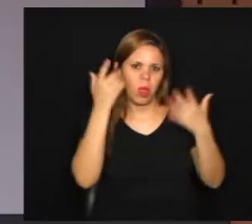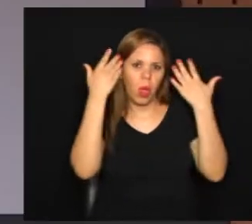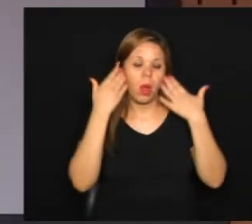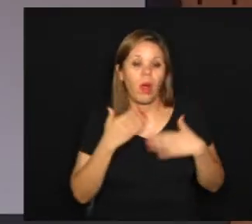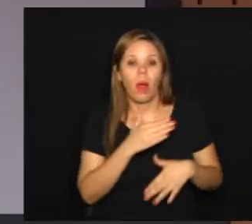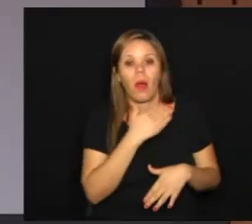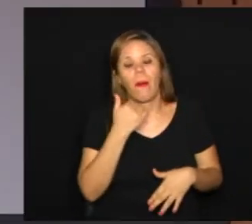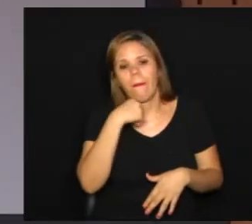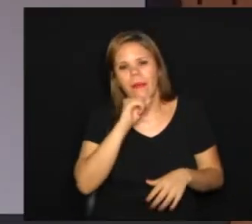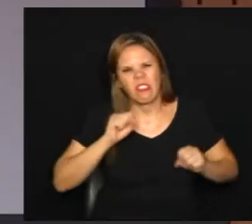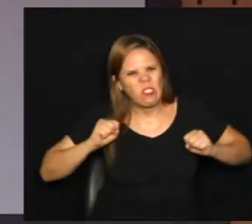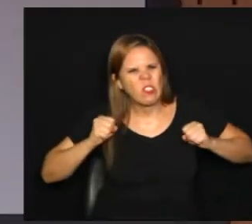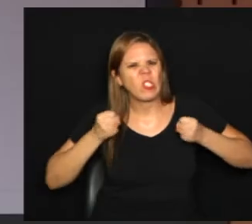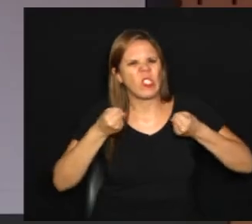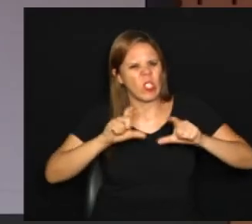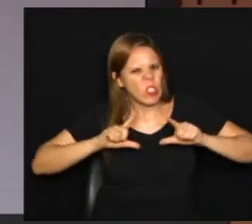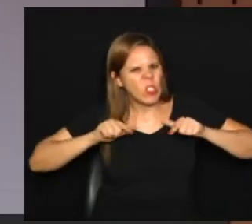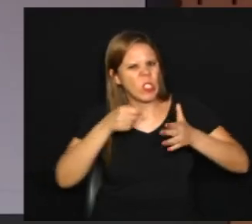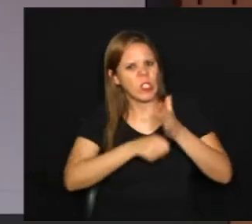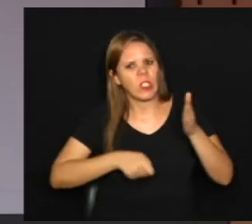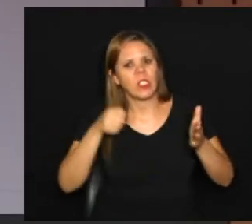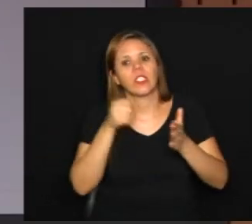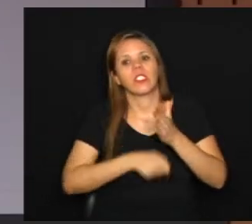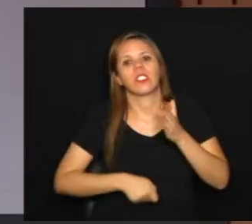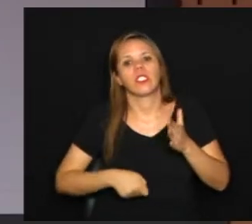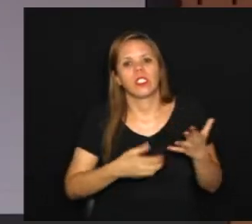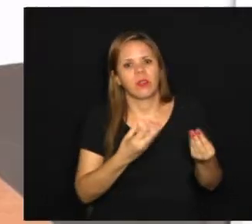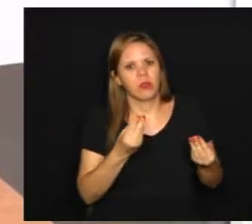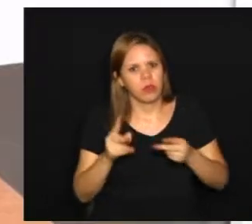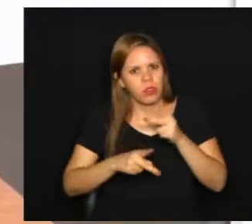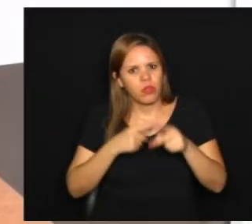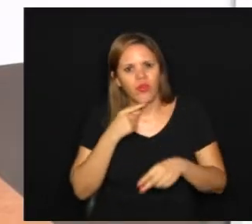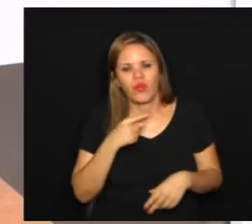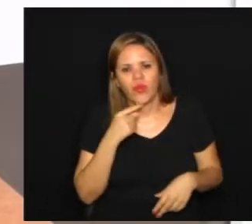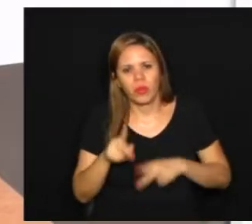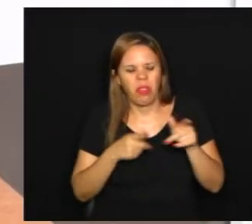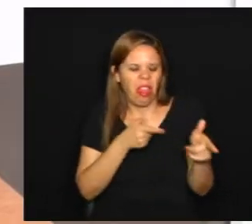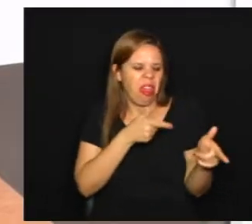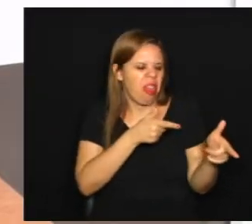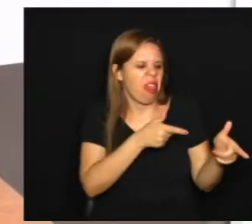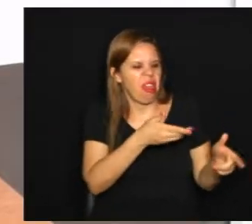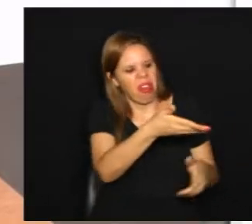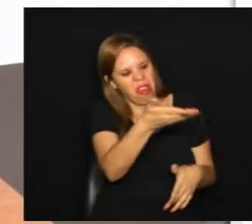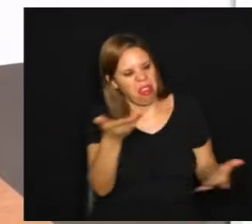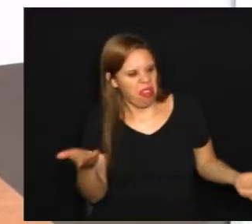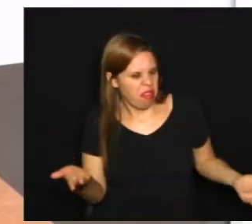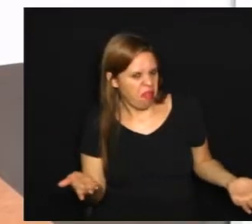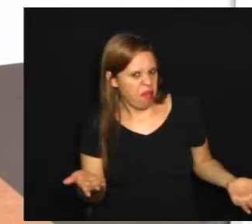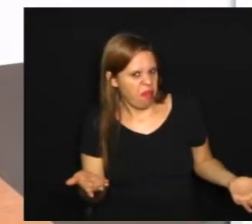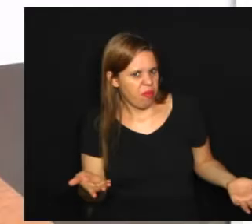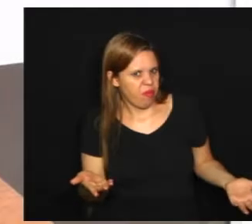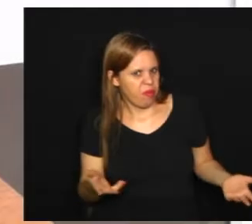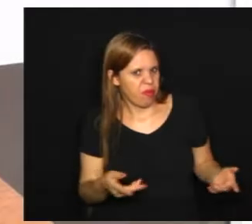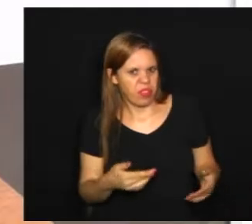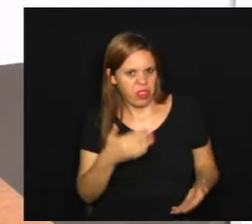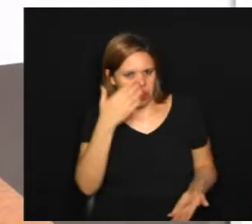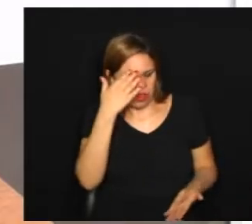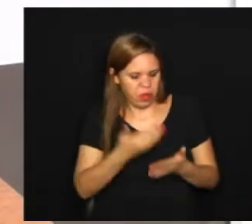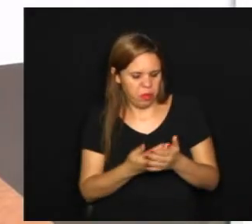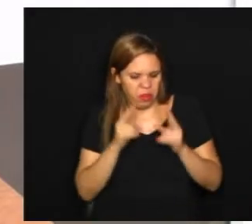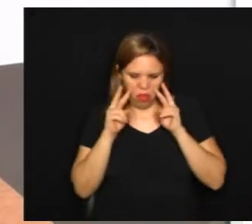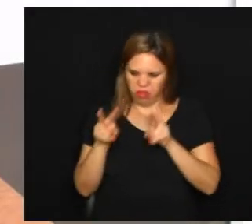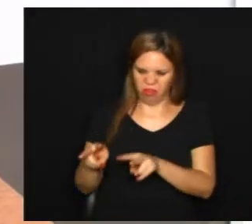morte da mãe o fez reagir e lutar. Muitos duvidaram. Todo mundo começou a zombar de mim. Você sabe, Nelson, assim, quando você é desacreditado, você sabe quando as pessoas te olham